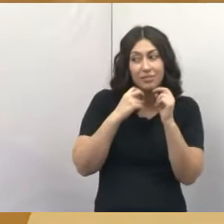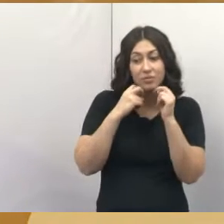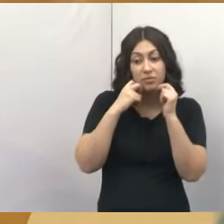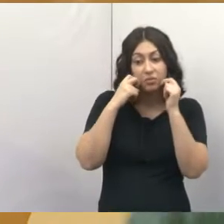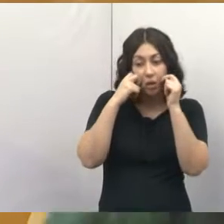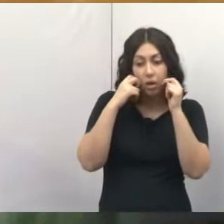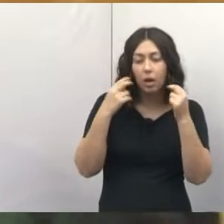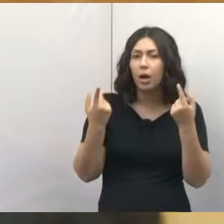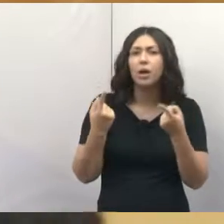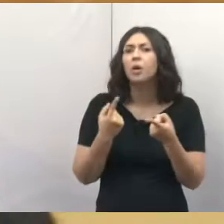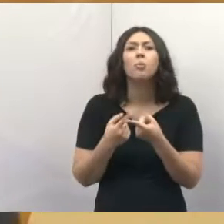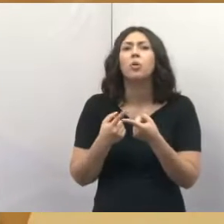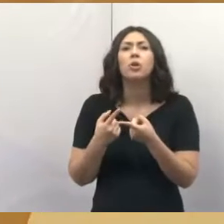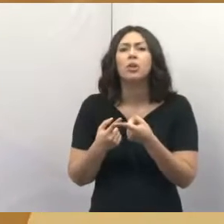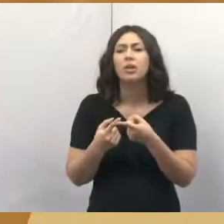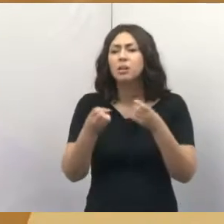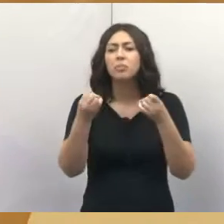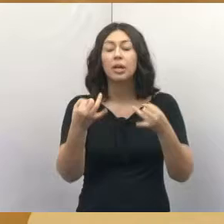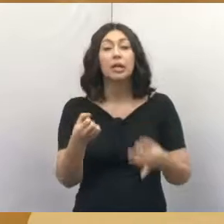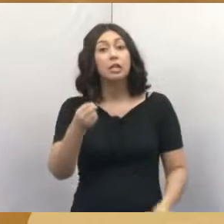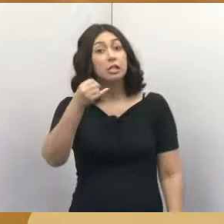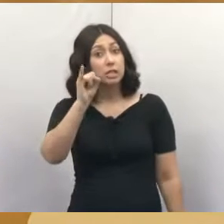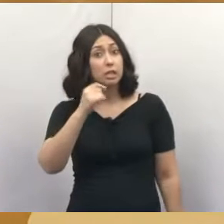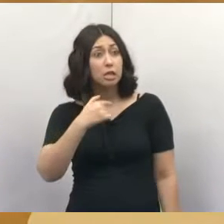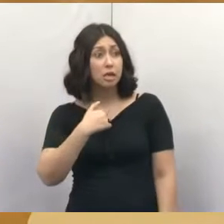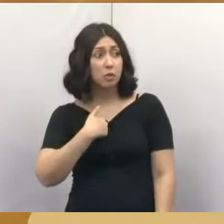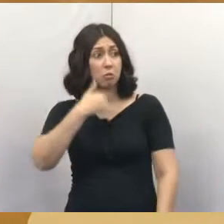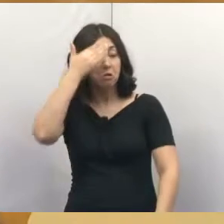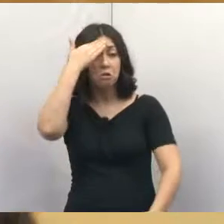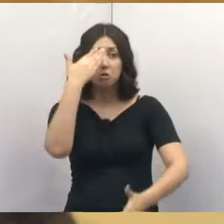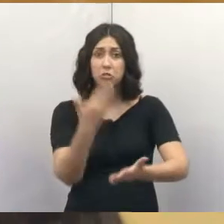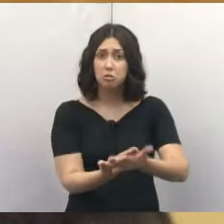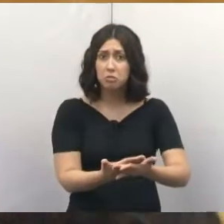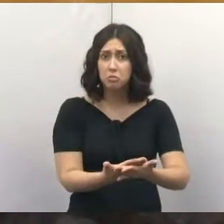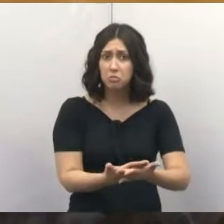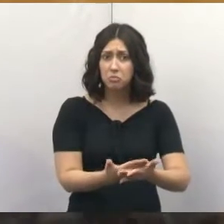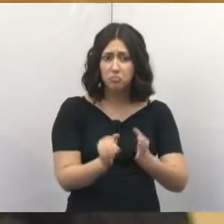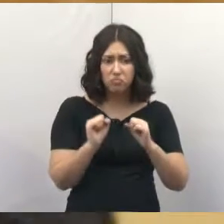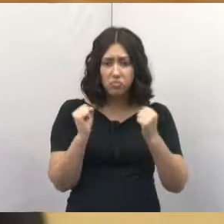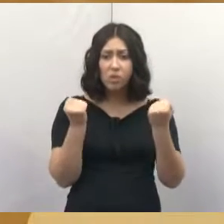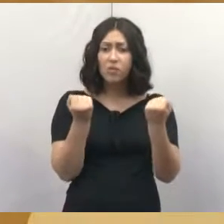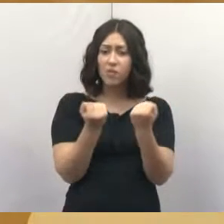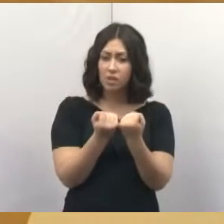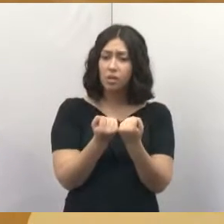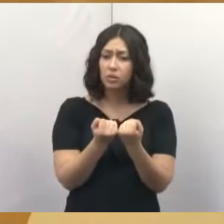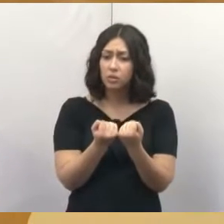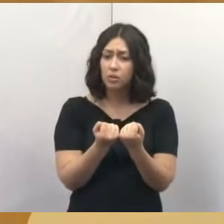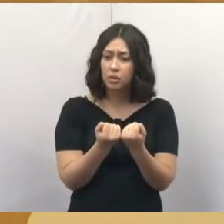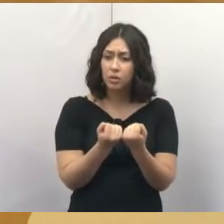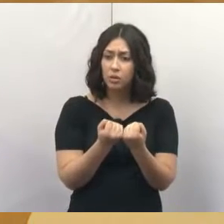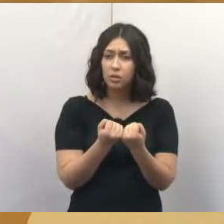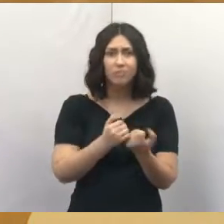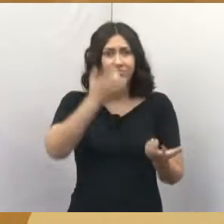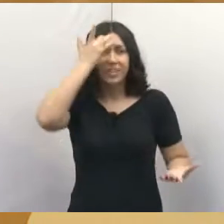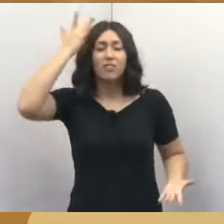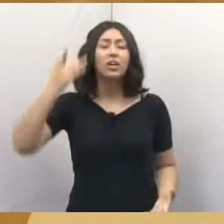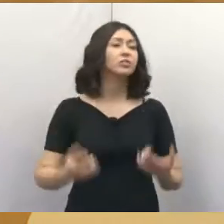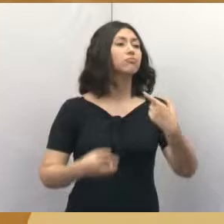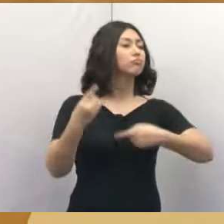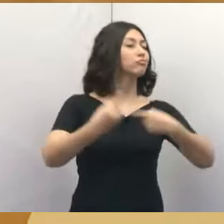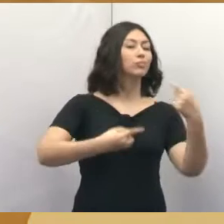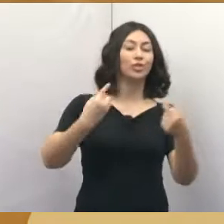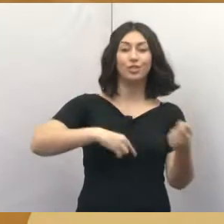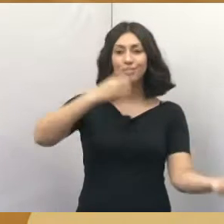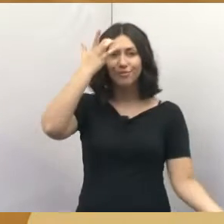E por que não trazer a pauta? Pô, se eu acredito naquilo que eu estou defendendo, é fácil eu ir para o debate